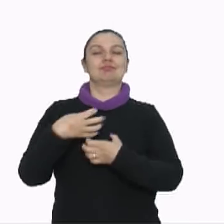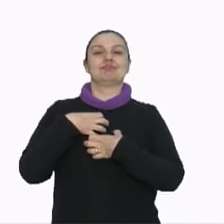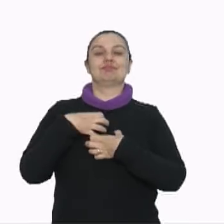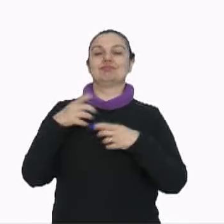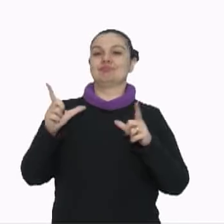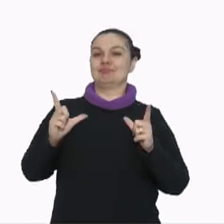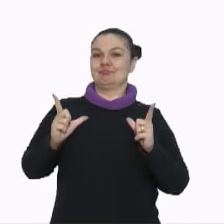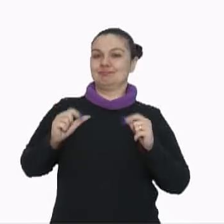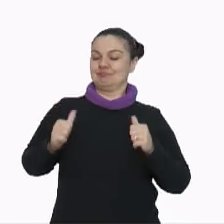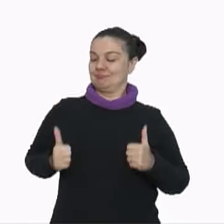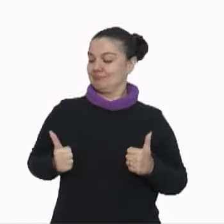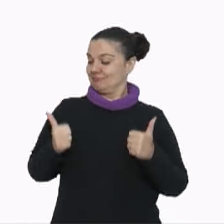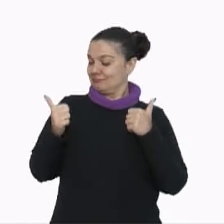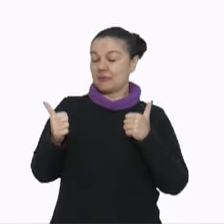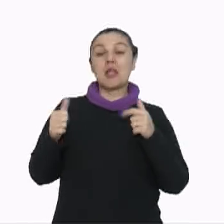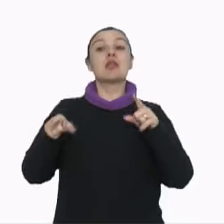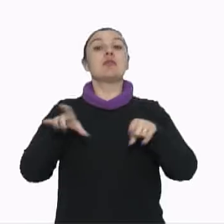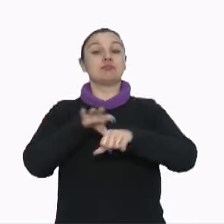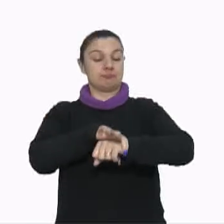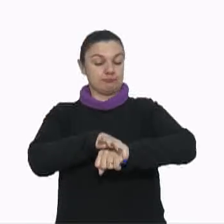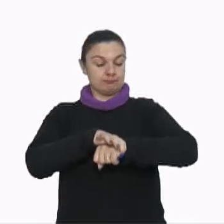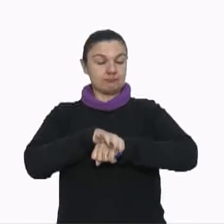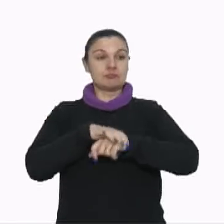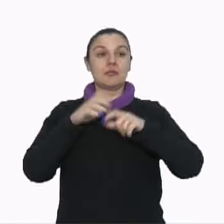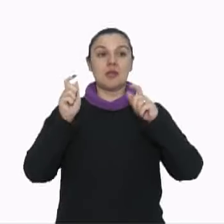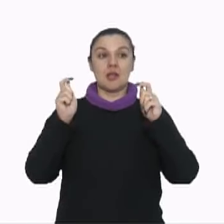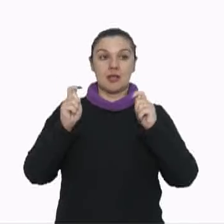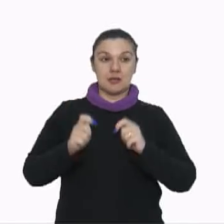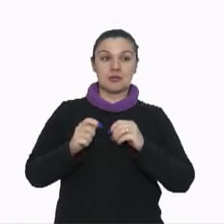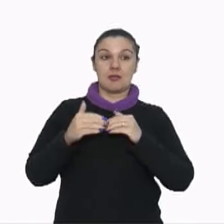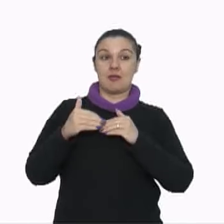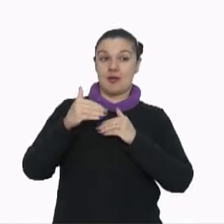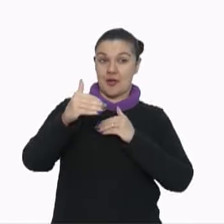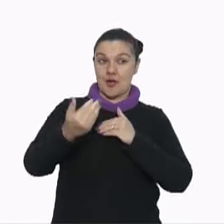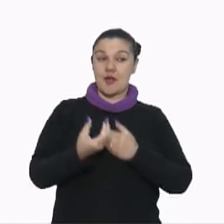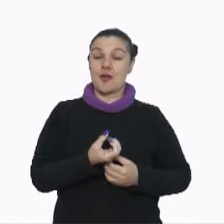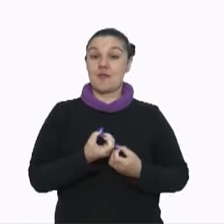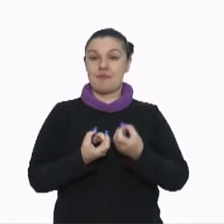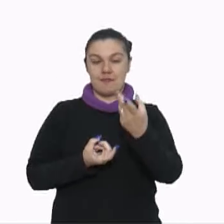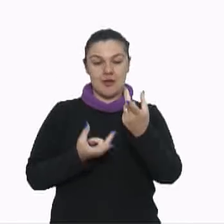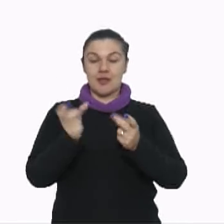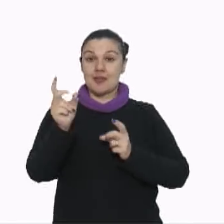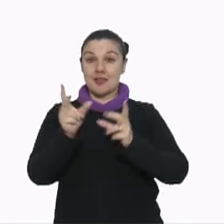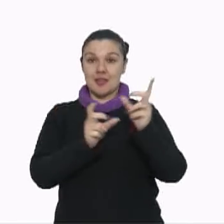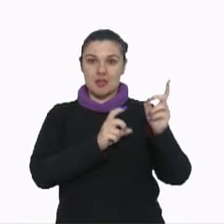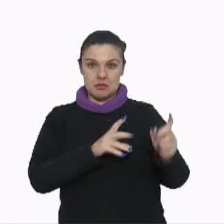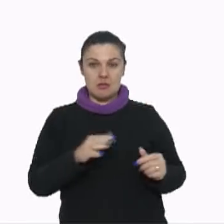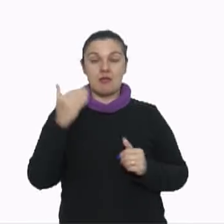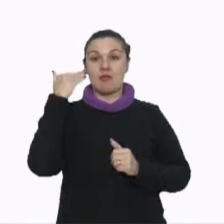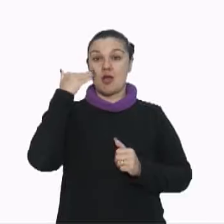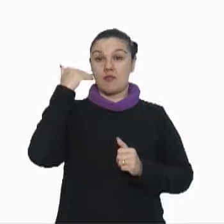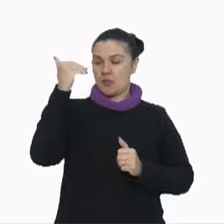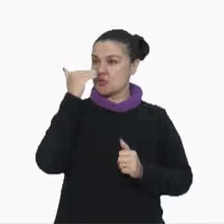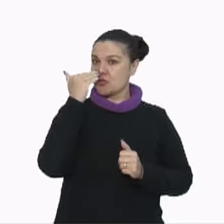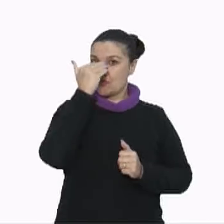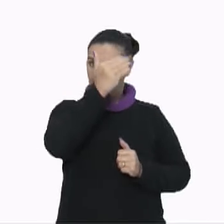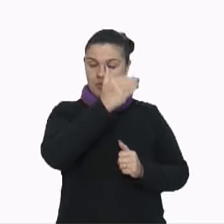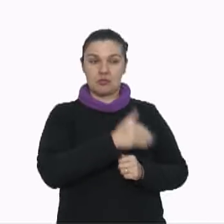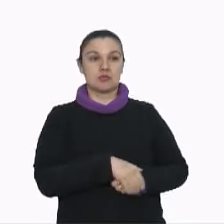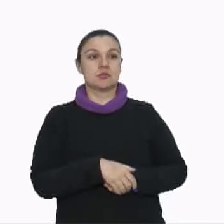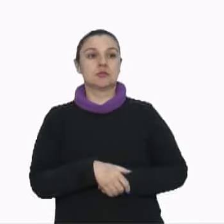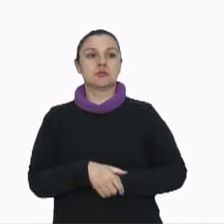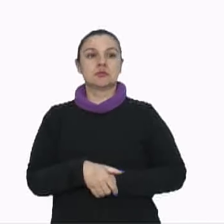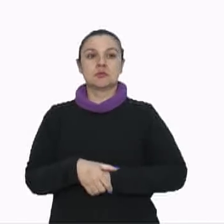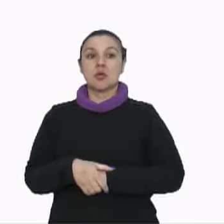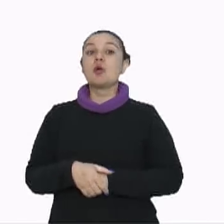plenamente e garante segurança suficiente para tentar vendê-las nos competitivos mercados do exterior, por